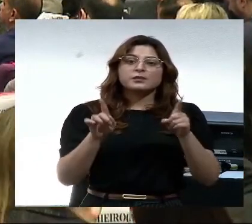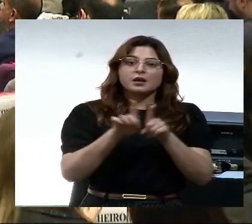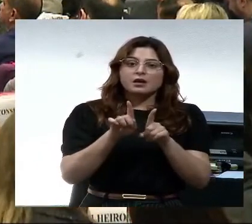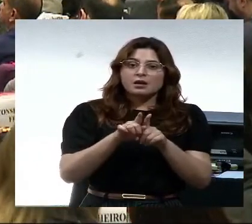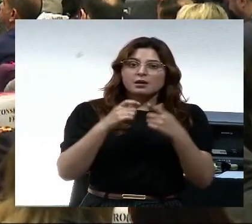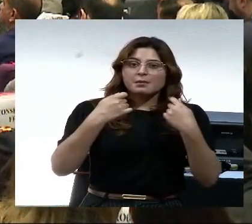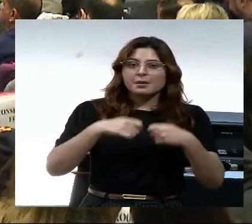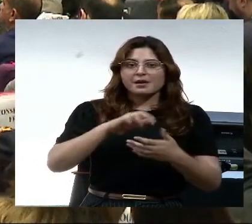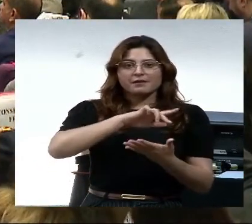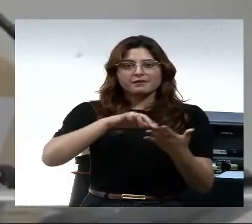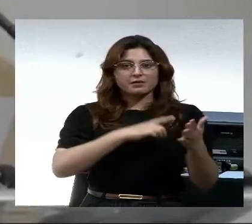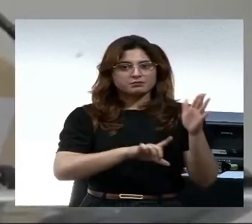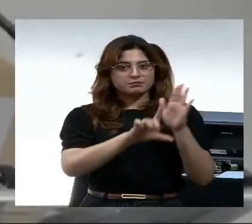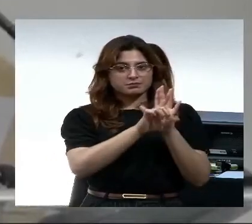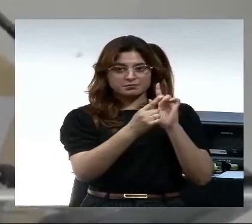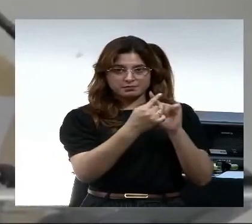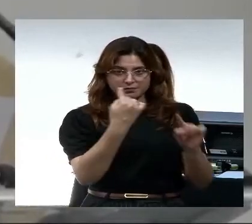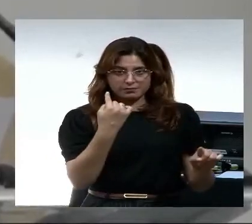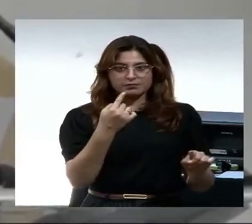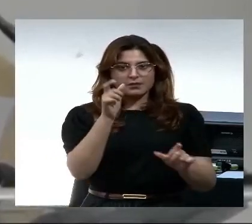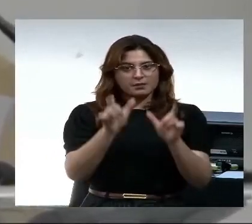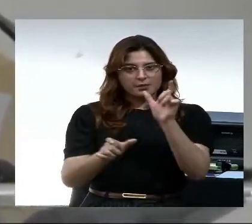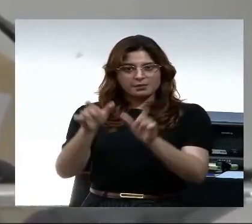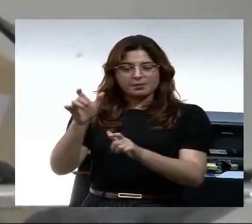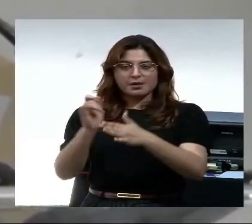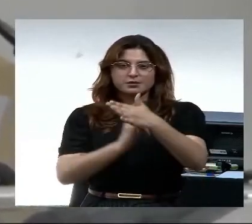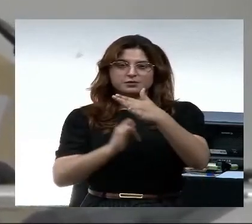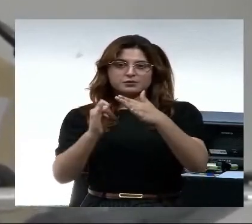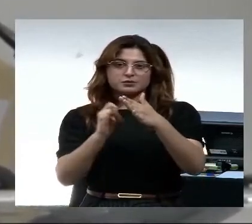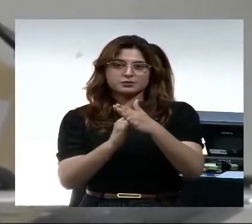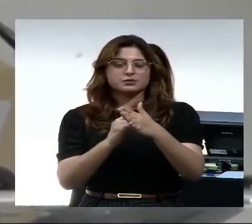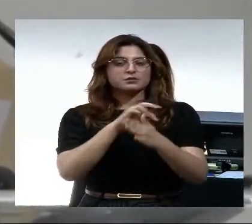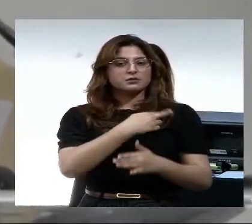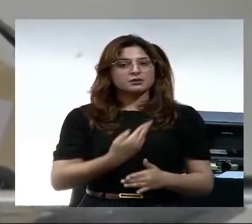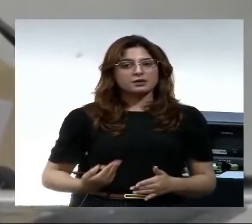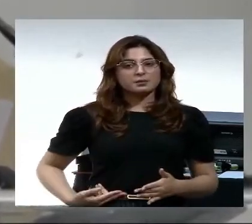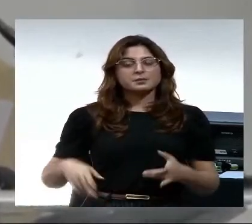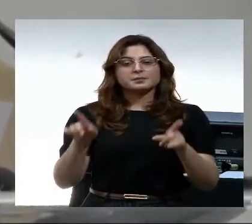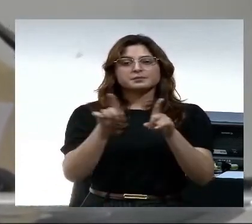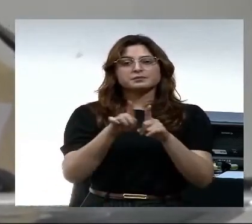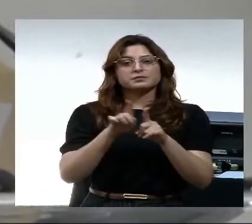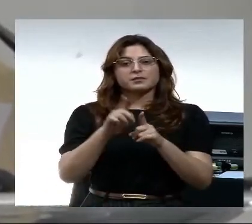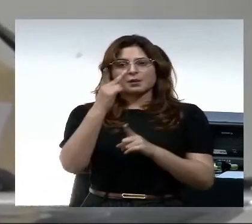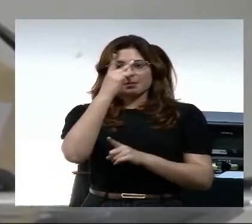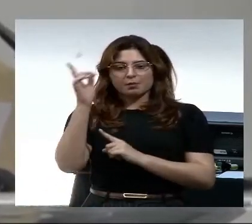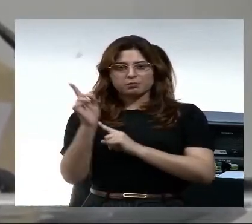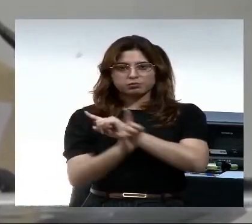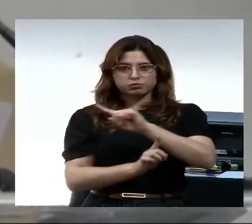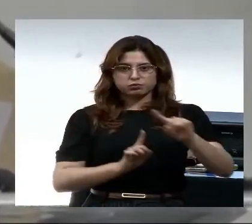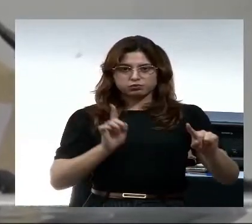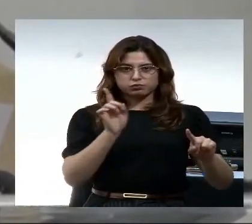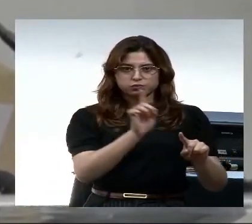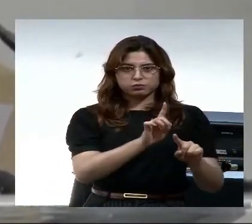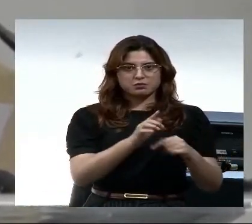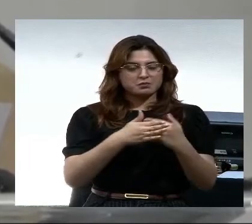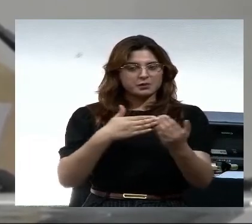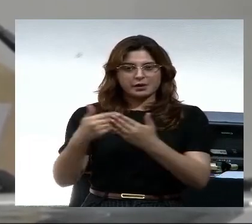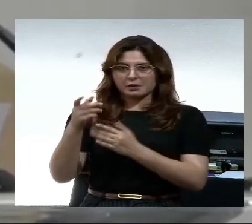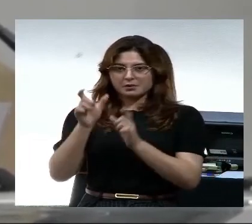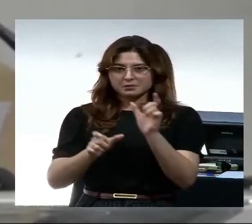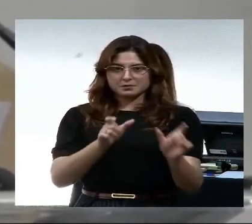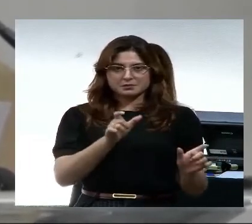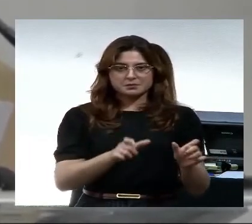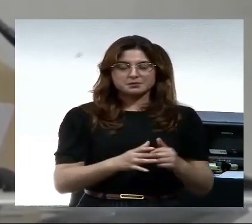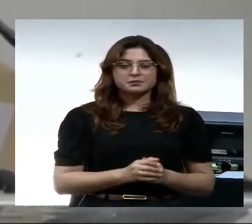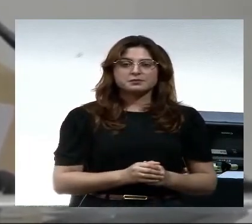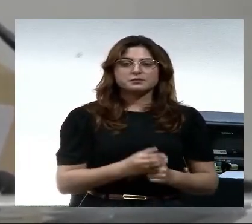contra as ilegalidades cometidas pelas próprias instituições da República e seus integrantes, sejam quem forem. A